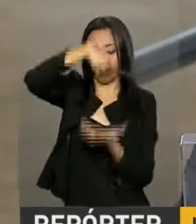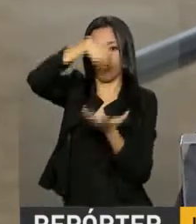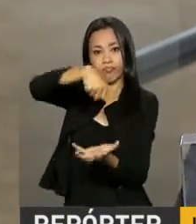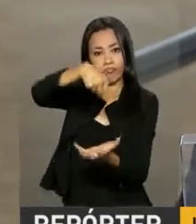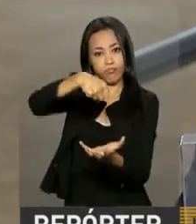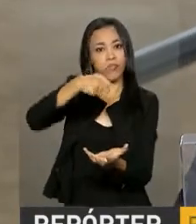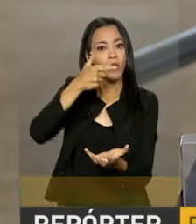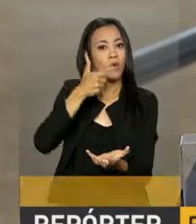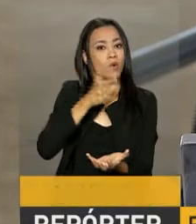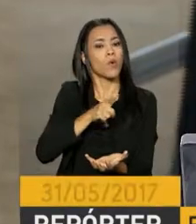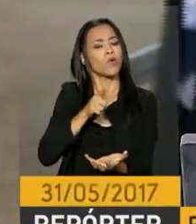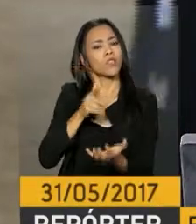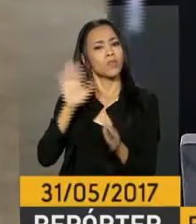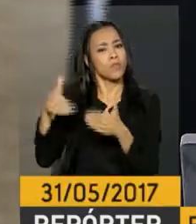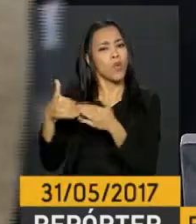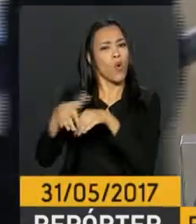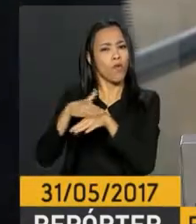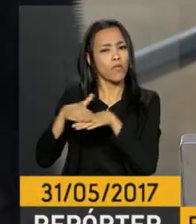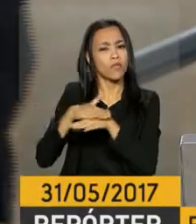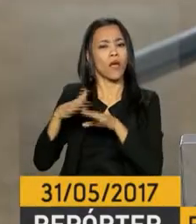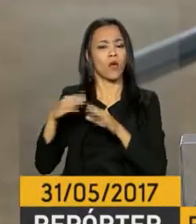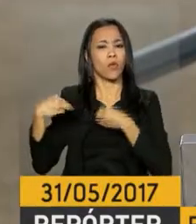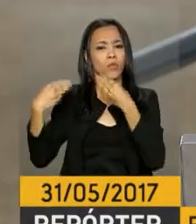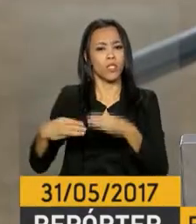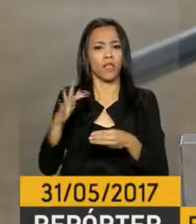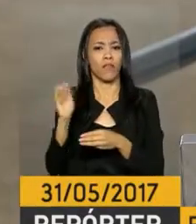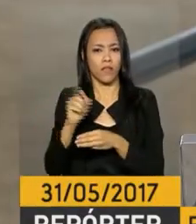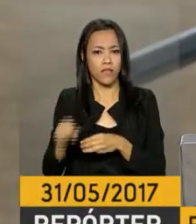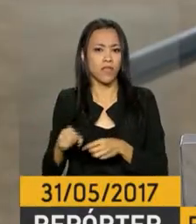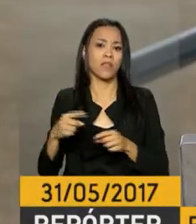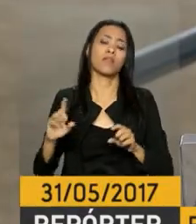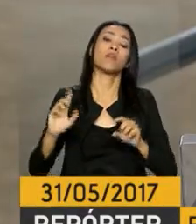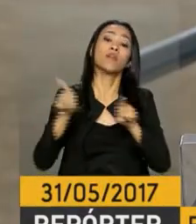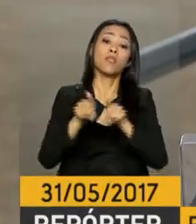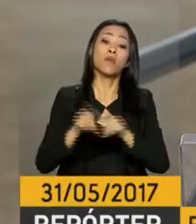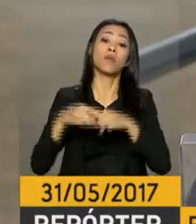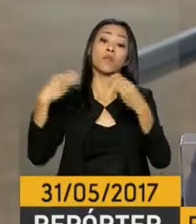convencer tanto a Fazenda como o planejamento da manutenção dessa taxa.